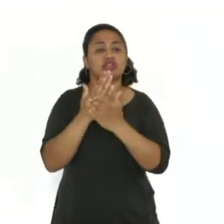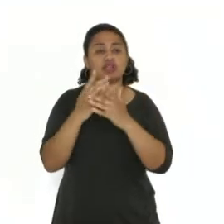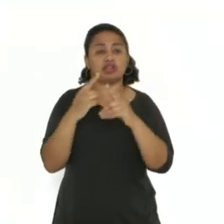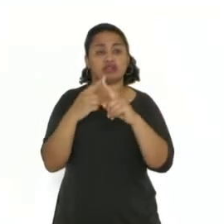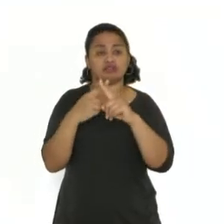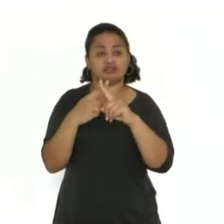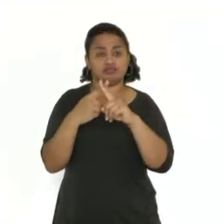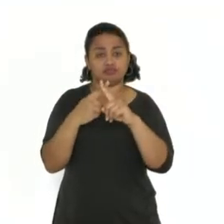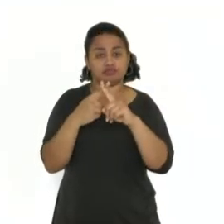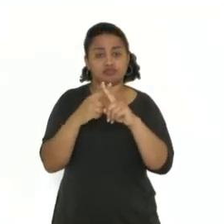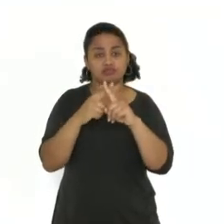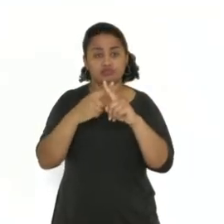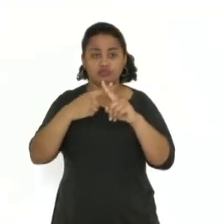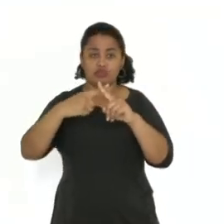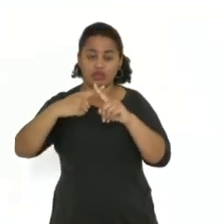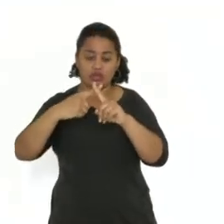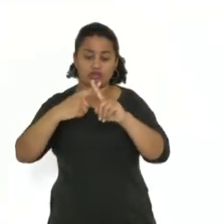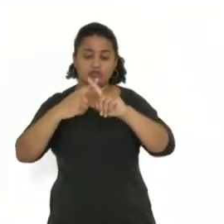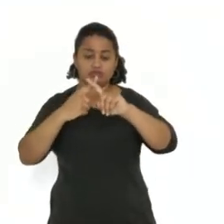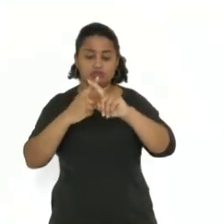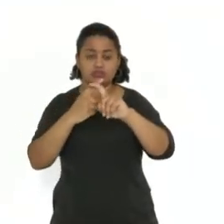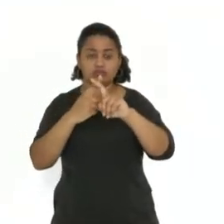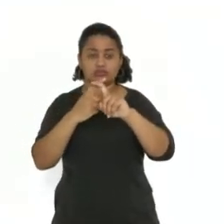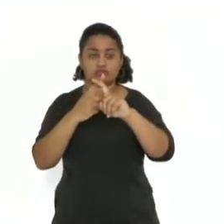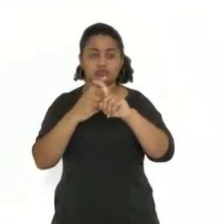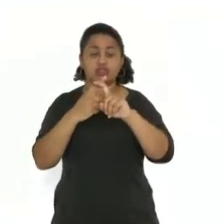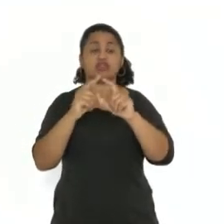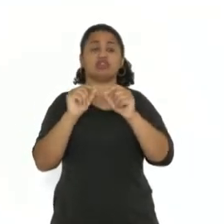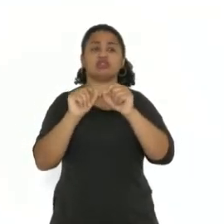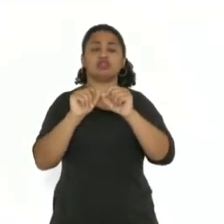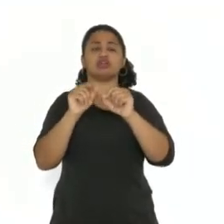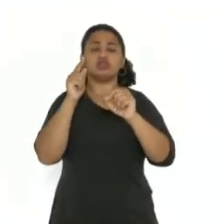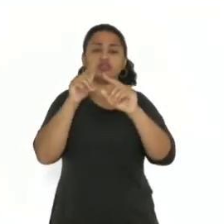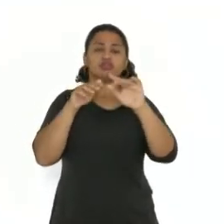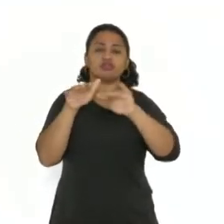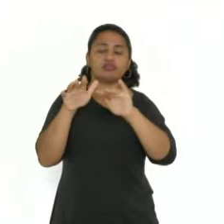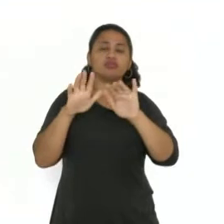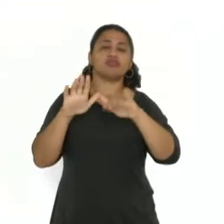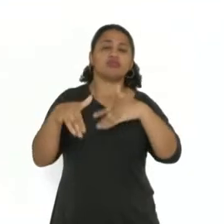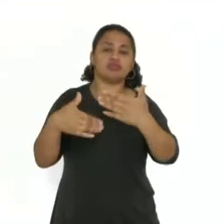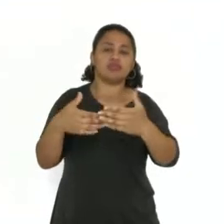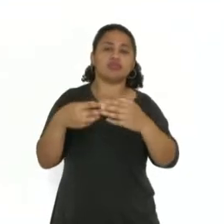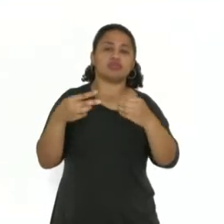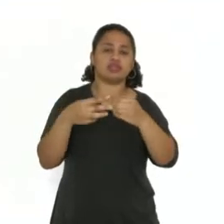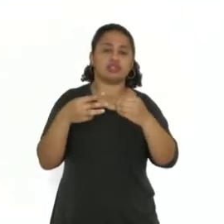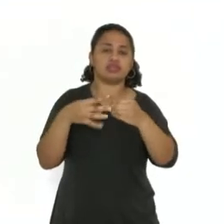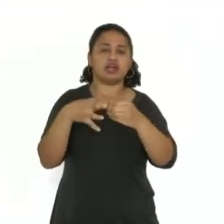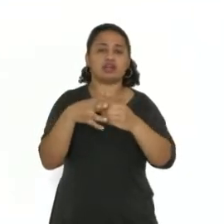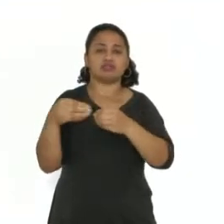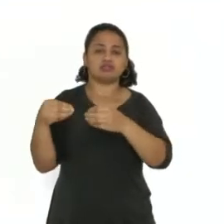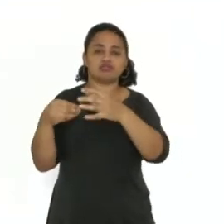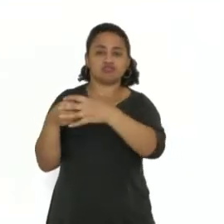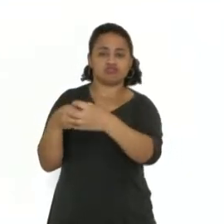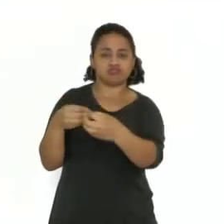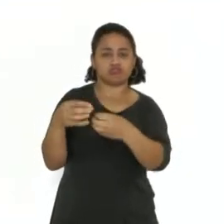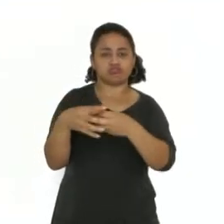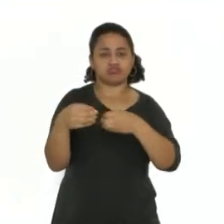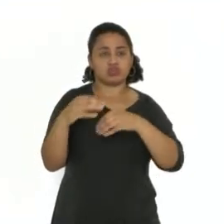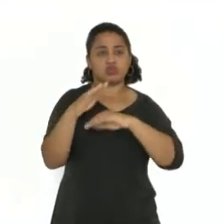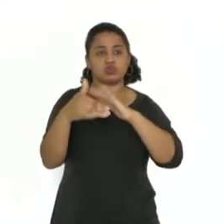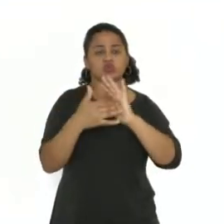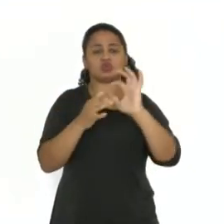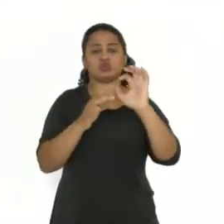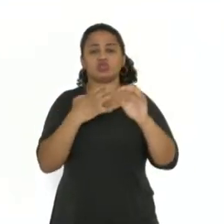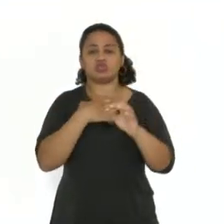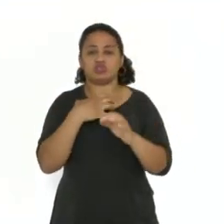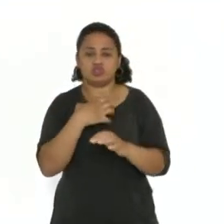em dois braços e influencia o movimento durante a divisão celular. Então, todo esse formato,